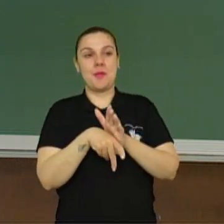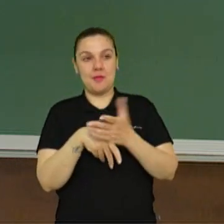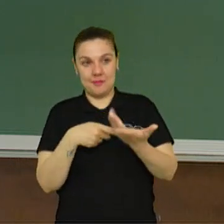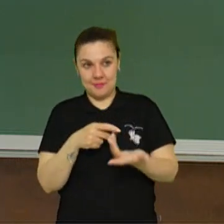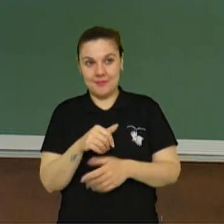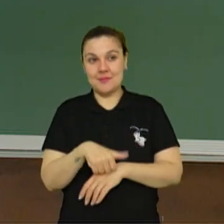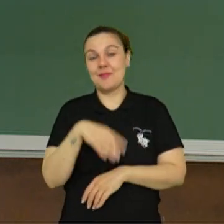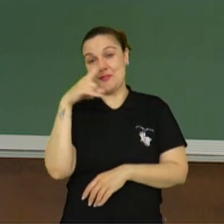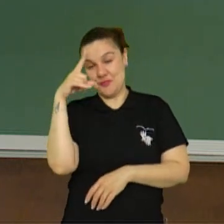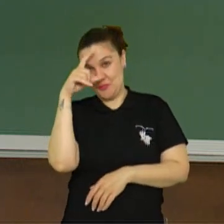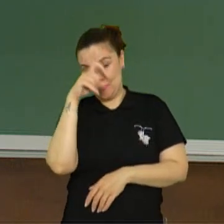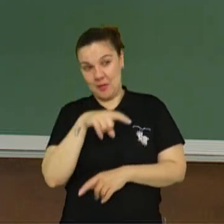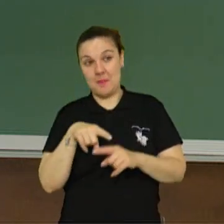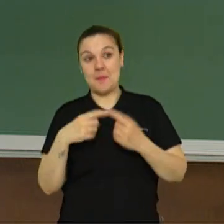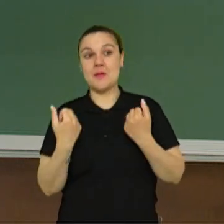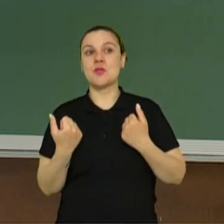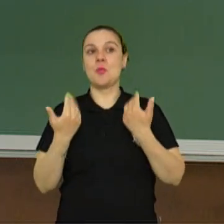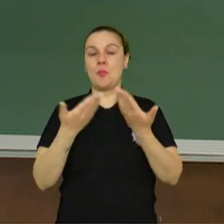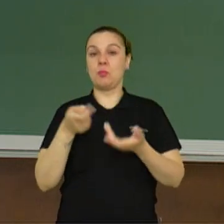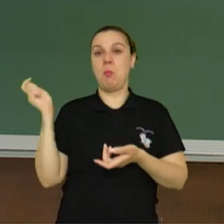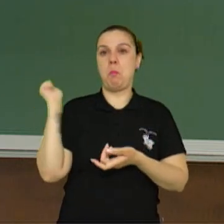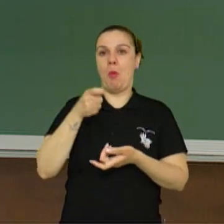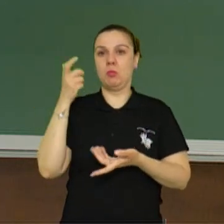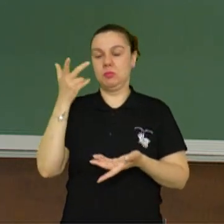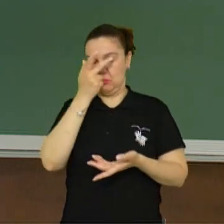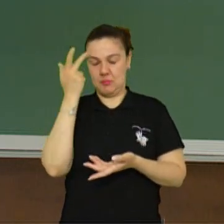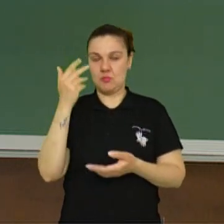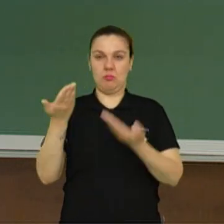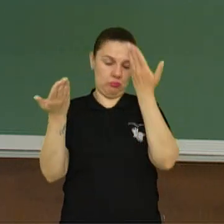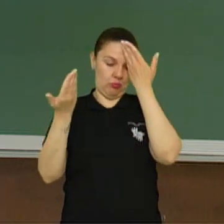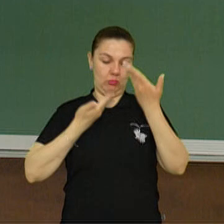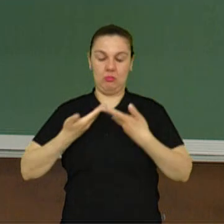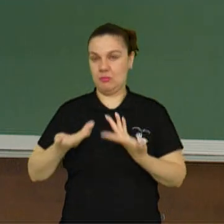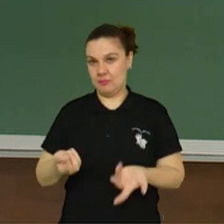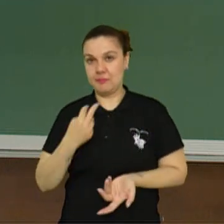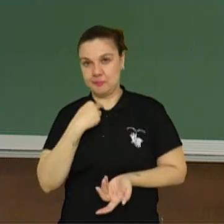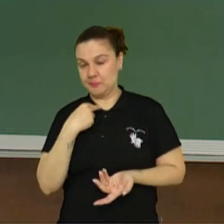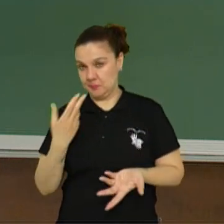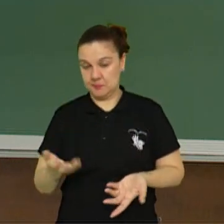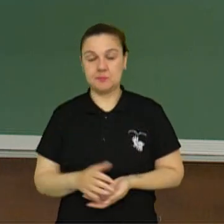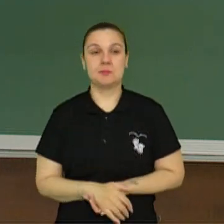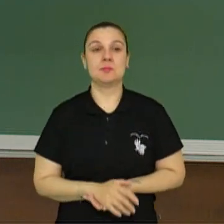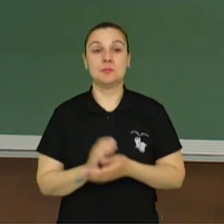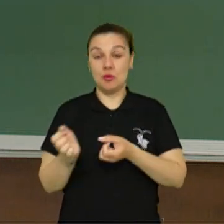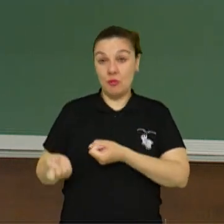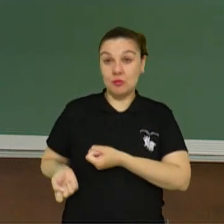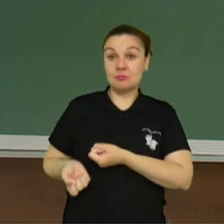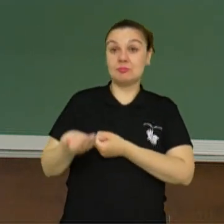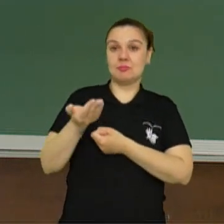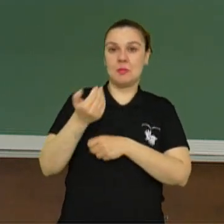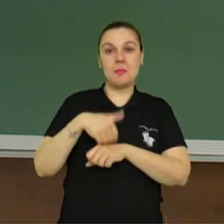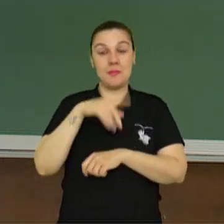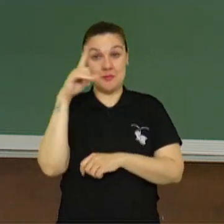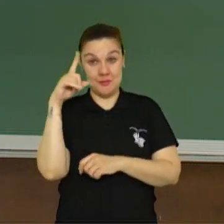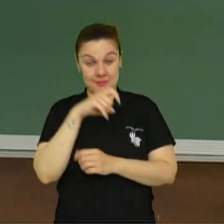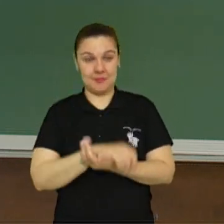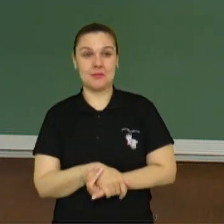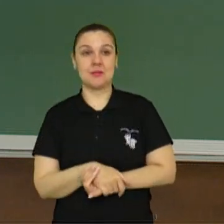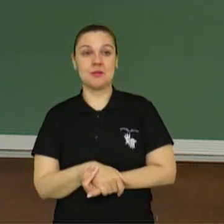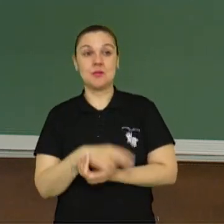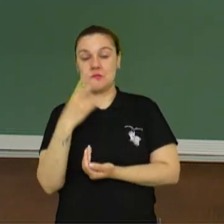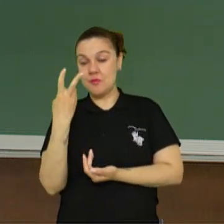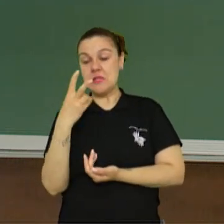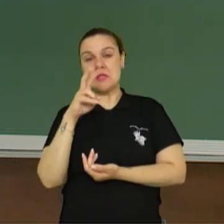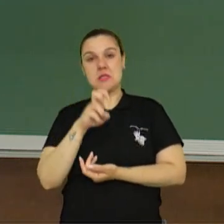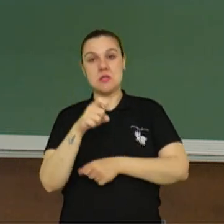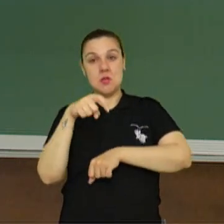vai dificultar, tá? Mas eu não posso acertar, por exemplo, no corpo dele. Tá? Então eu vou servir meu adversário da maneira mais difícil. Então eu tenho